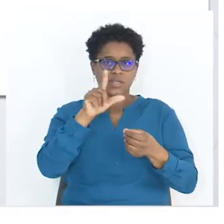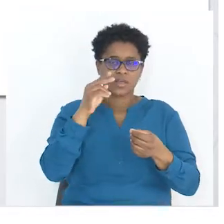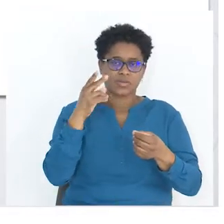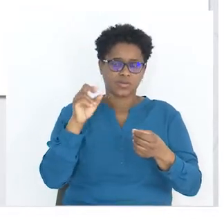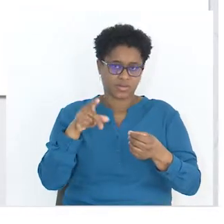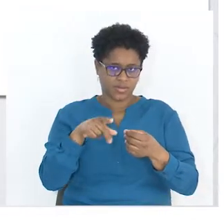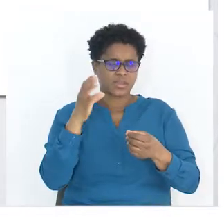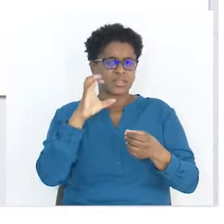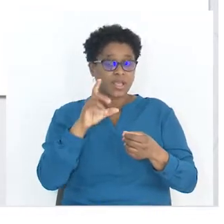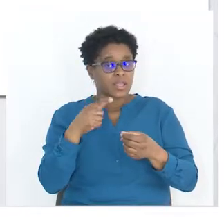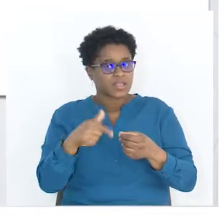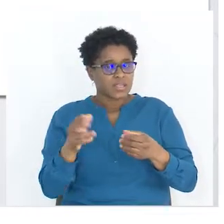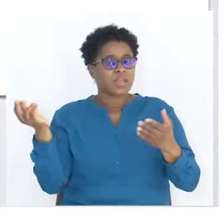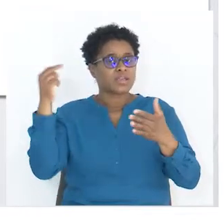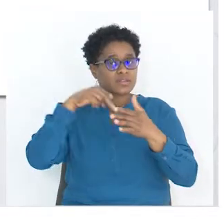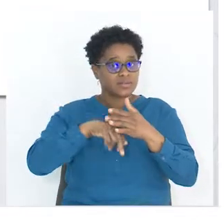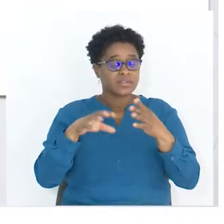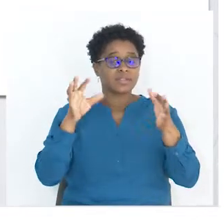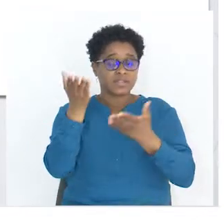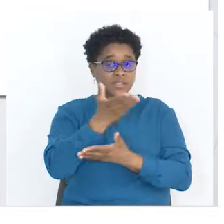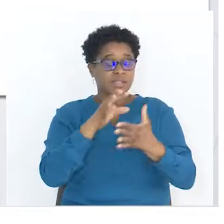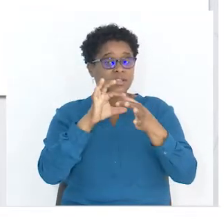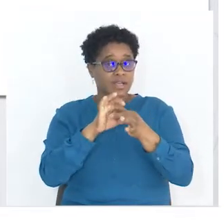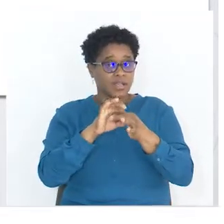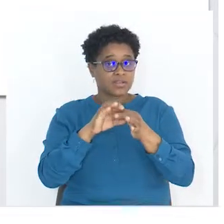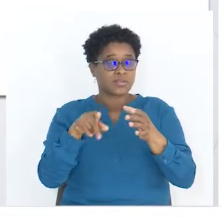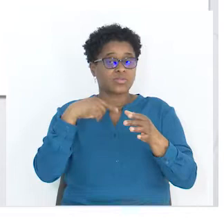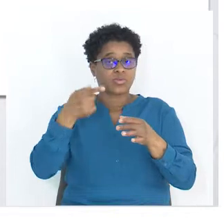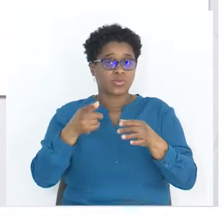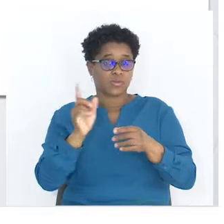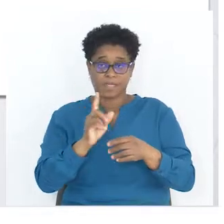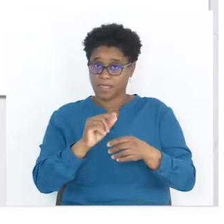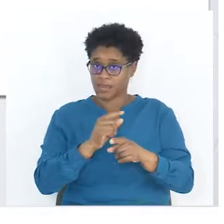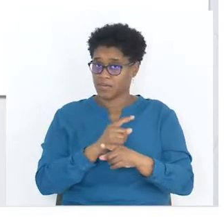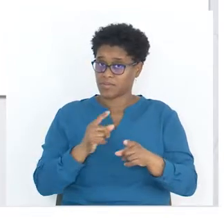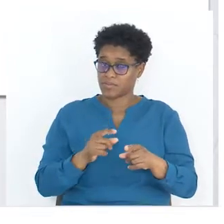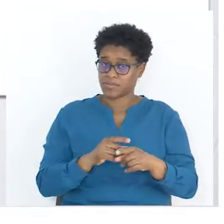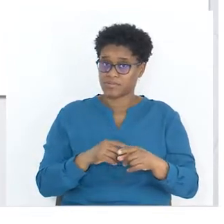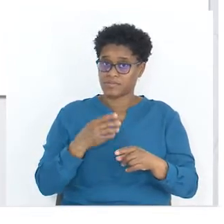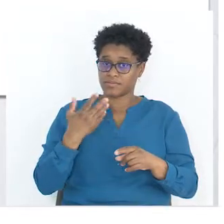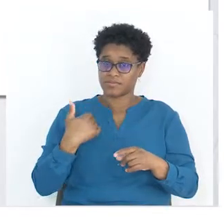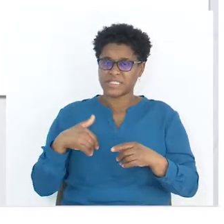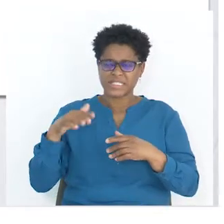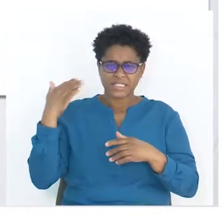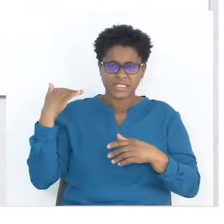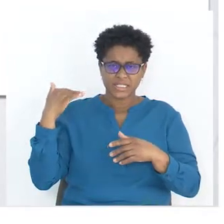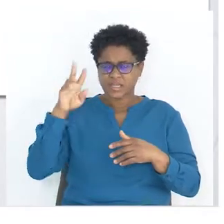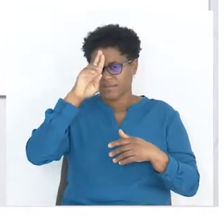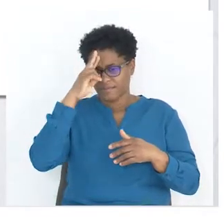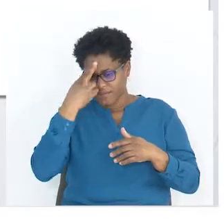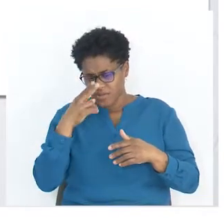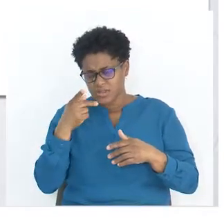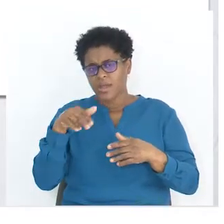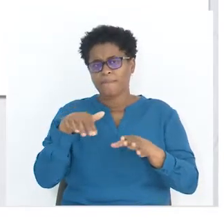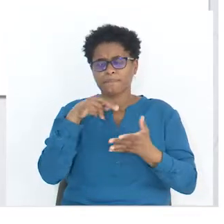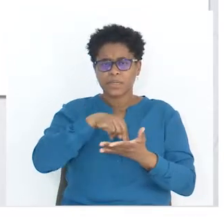serotonina está intimamente relacionada com as variações de humor. E não é por acaso que os antidepressivos